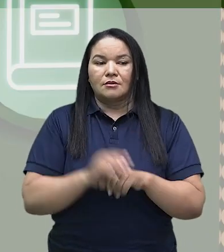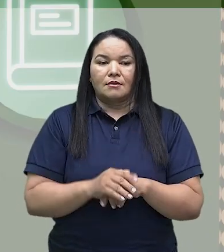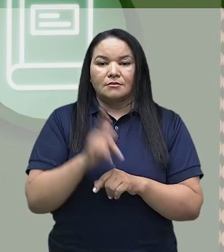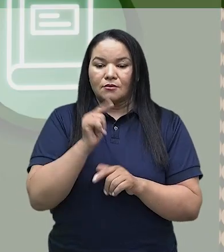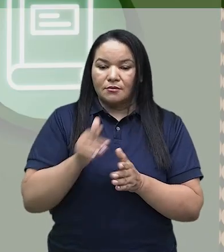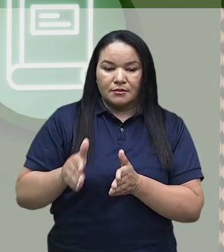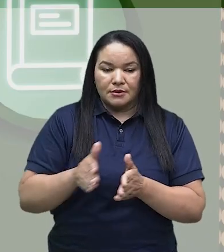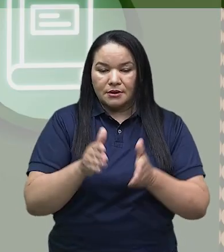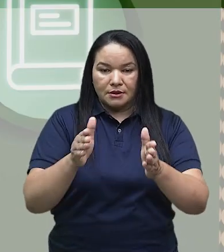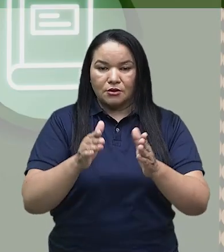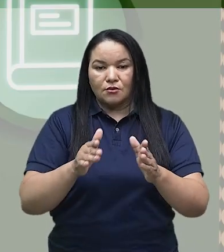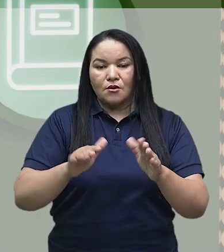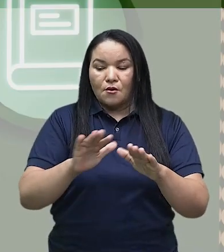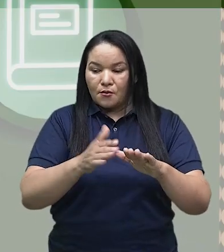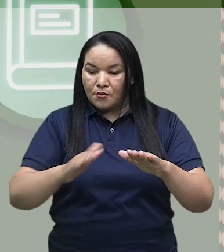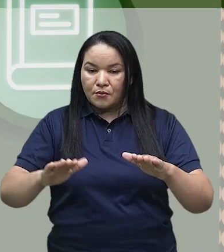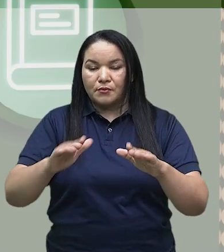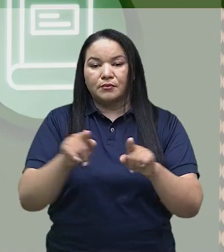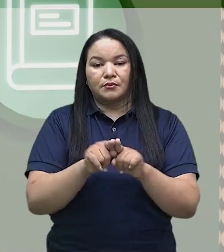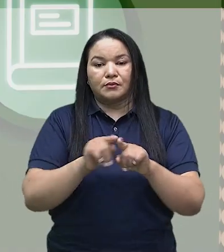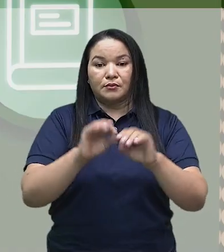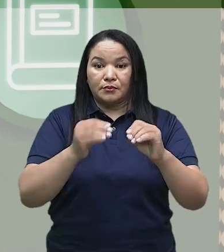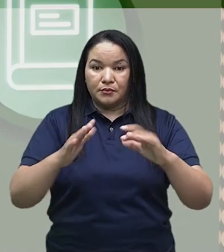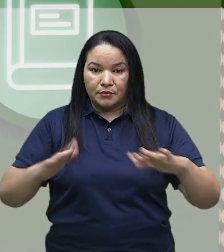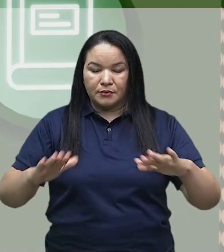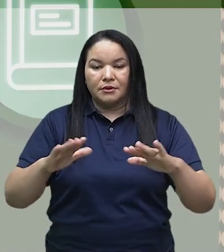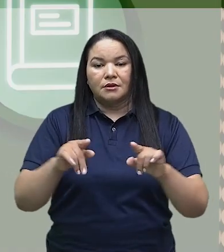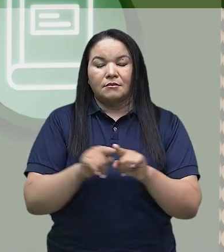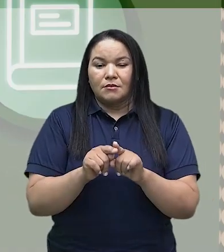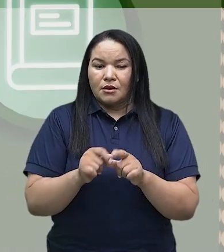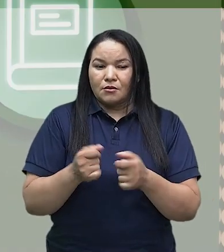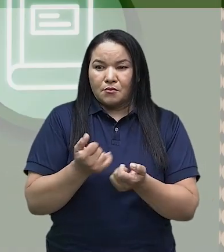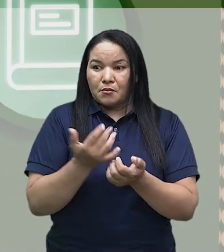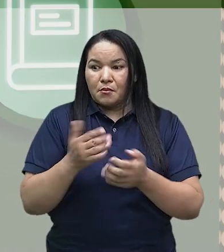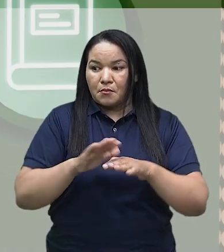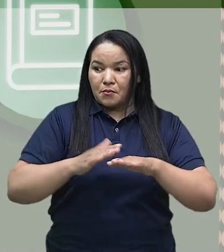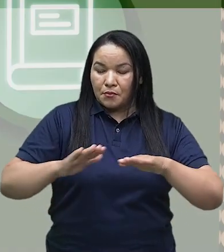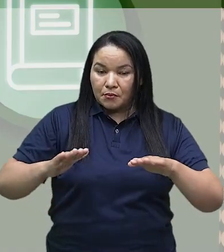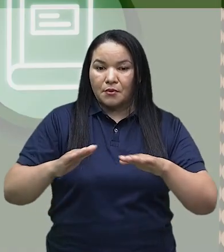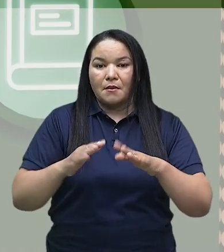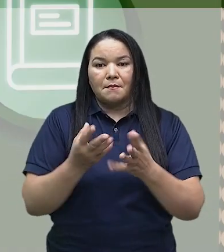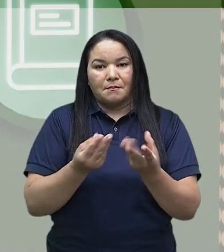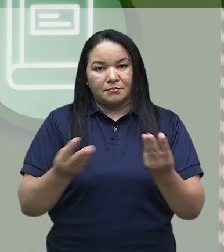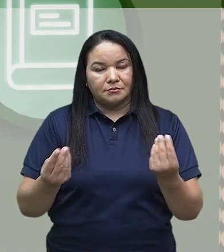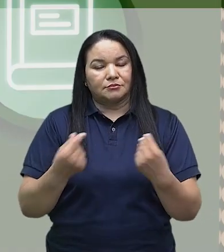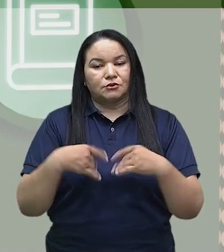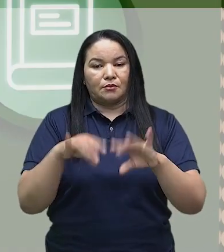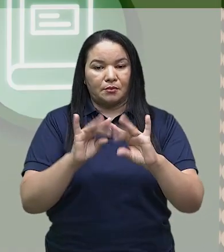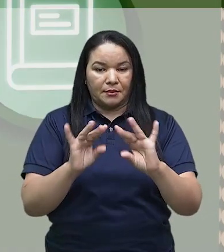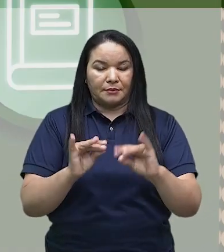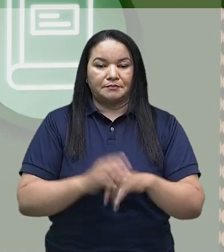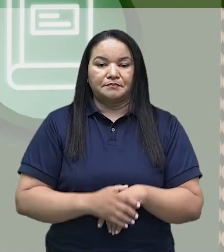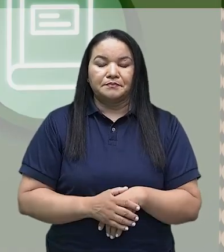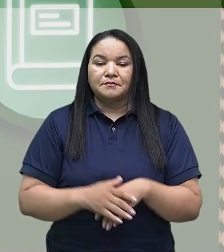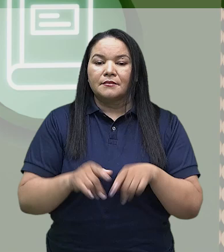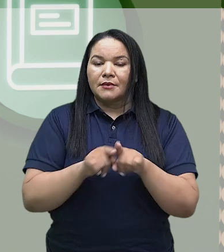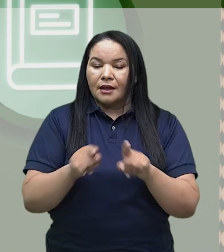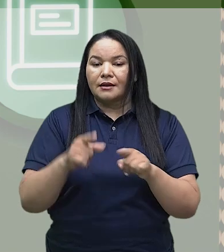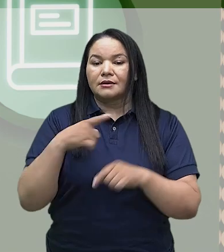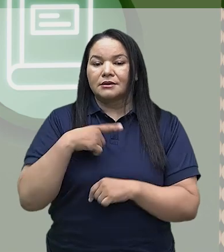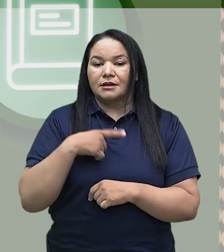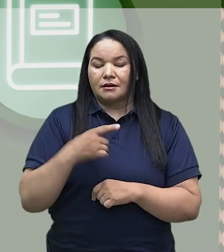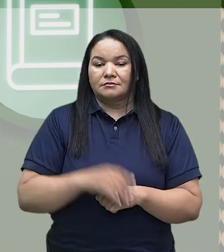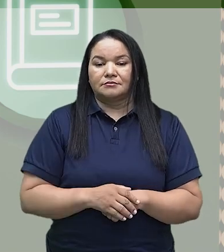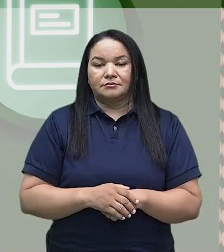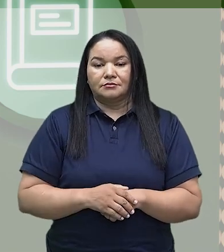rios, lagos e oceanos, com uma grande quantidade da água em sua forma líquida. Então, nesse momento, nós temos aí